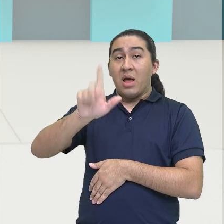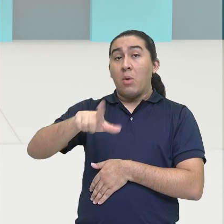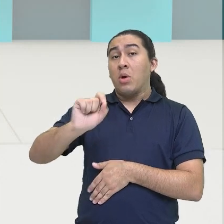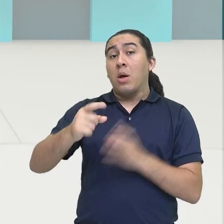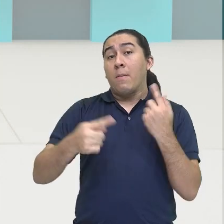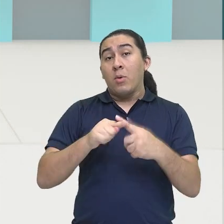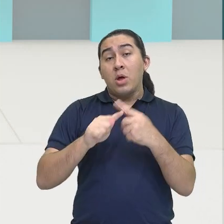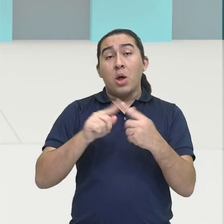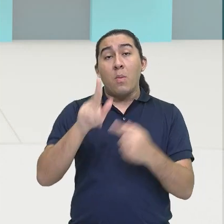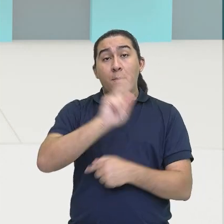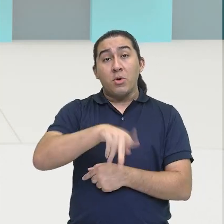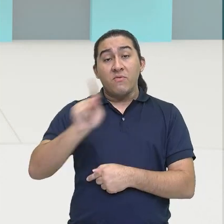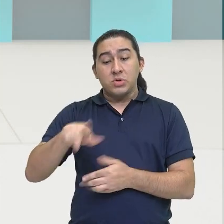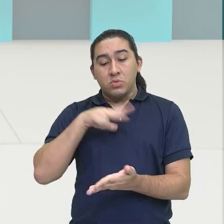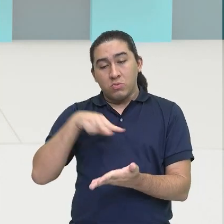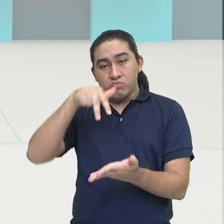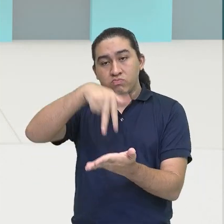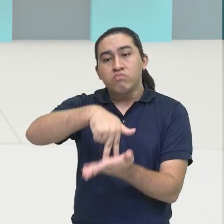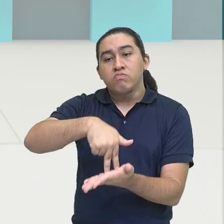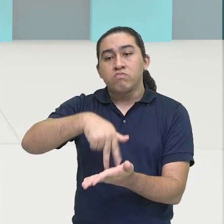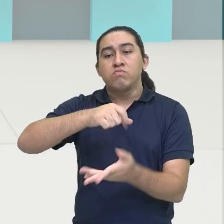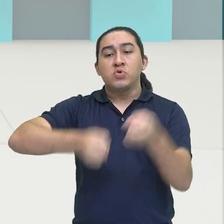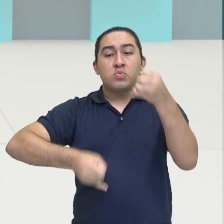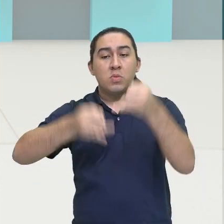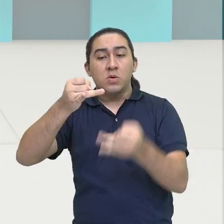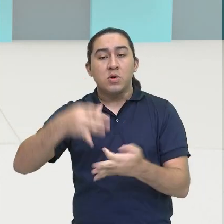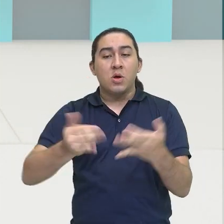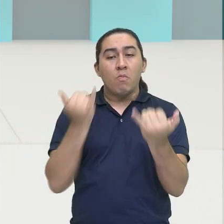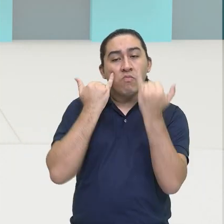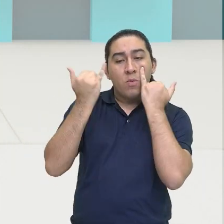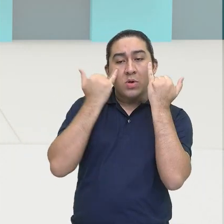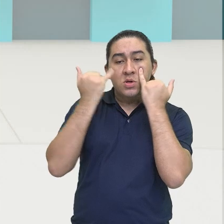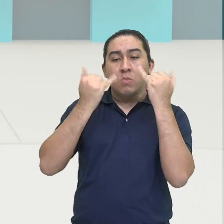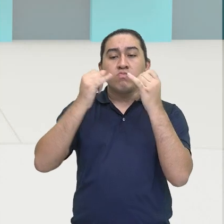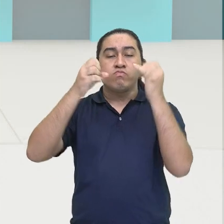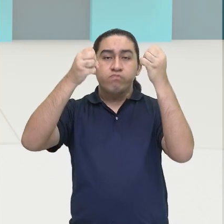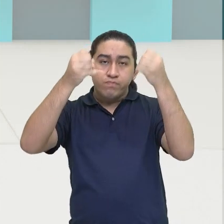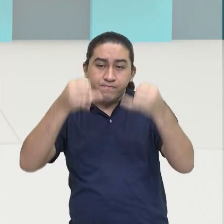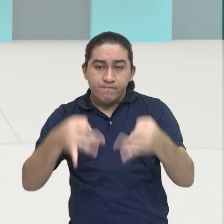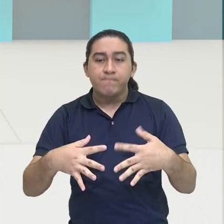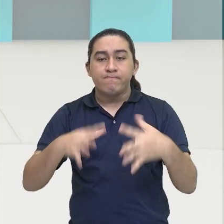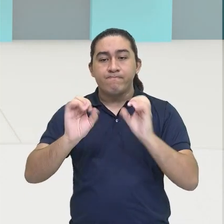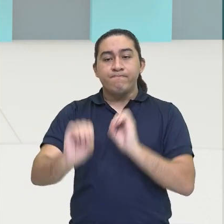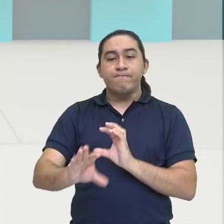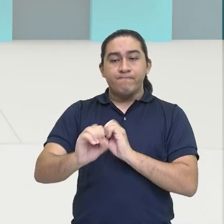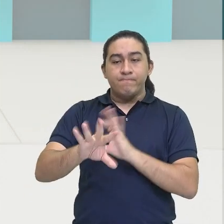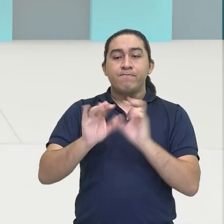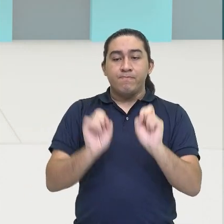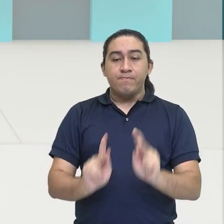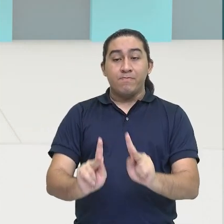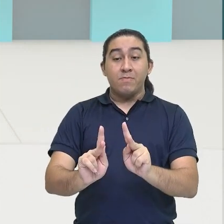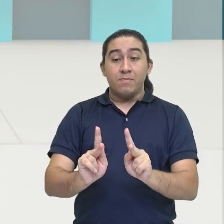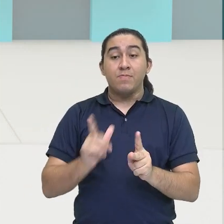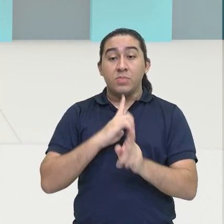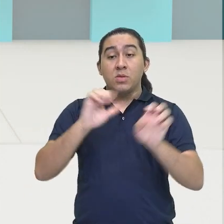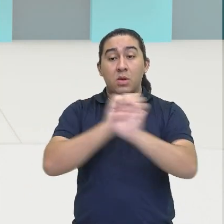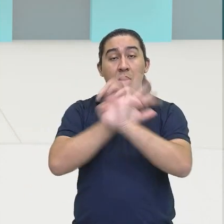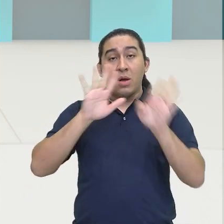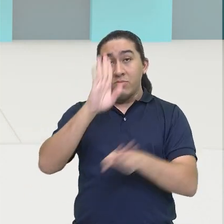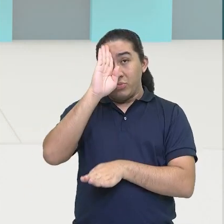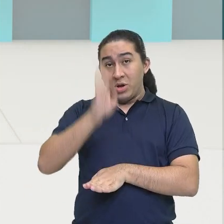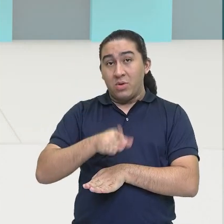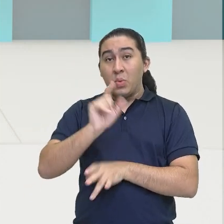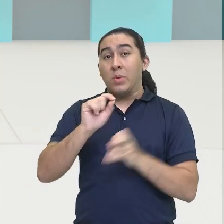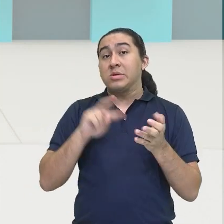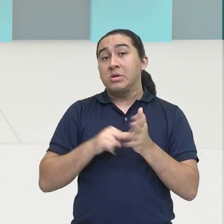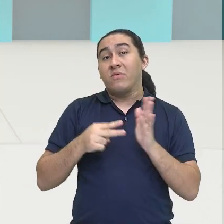porque o professor vai explicar, o professor vai informar, o professor vai expor, ok? Ficou aí claro para você o